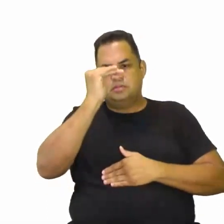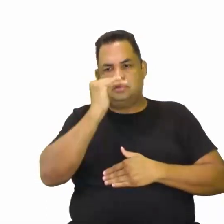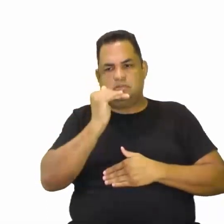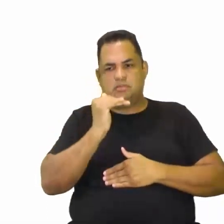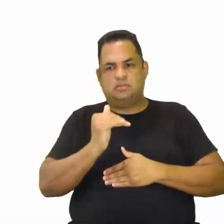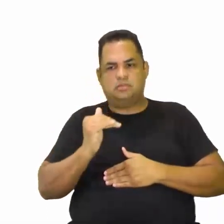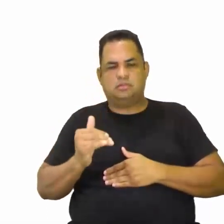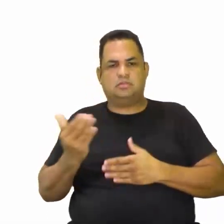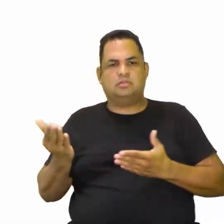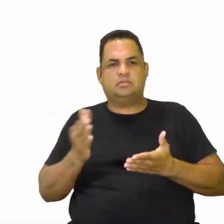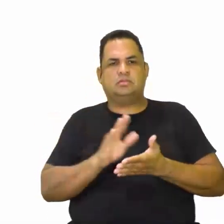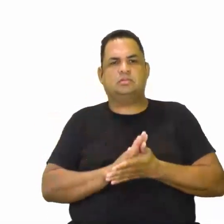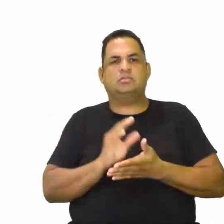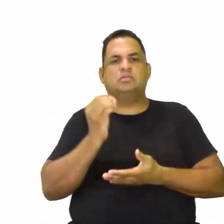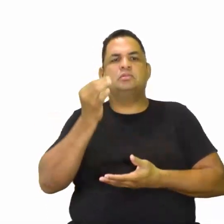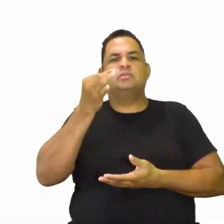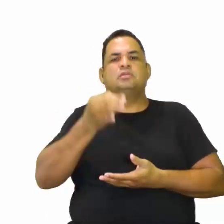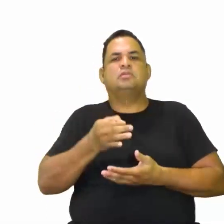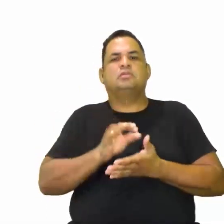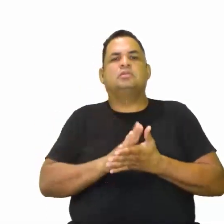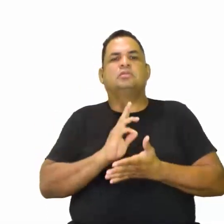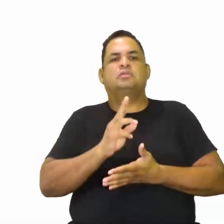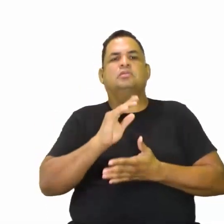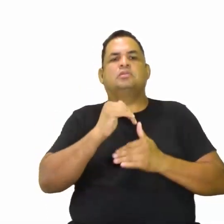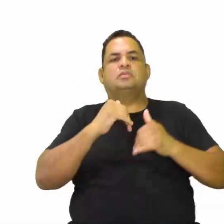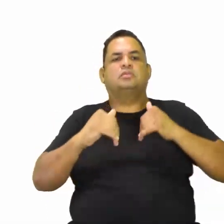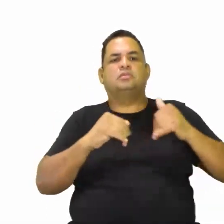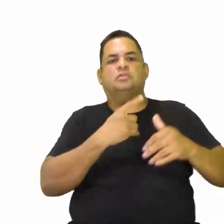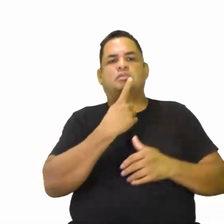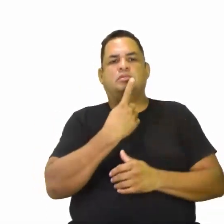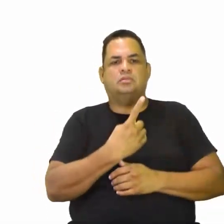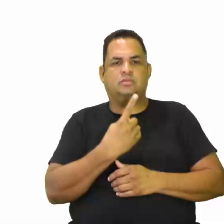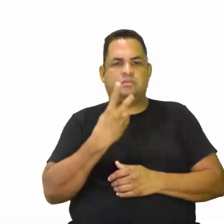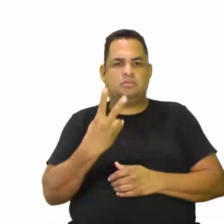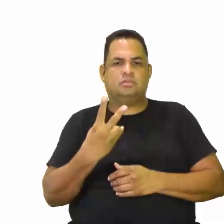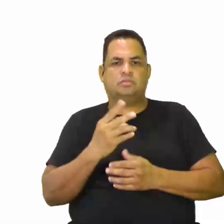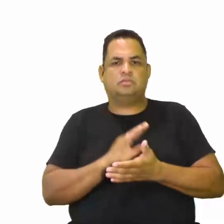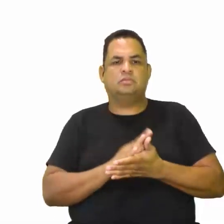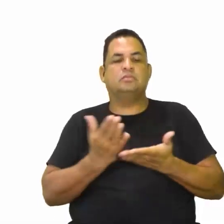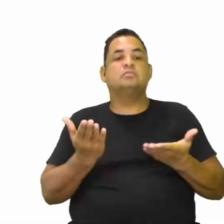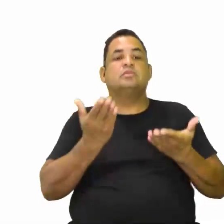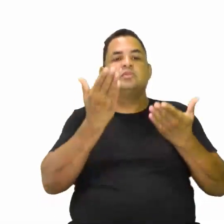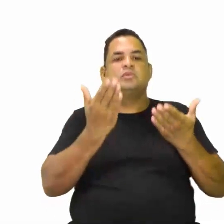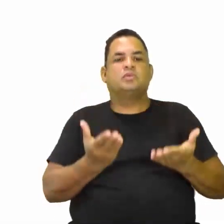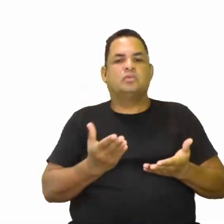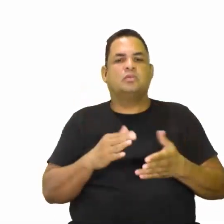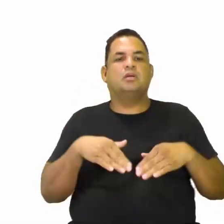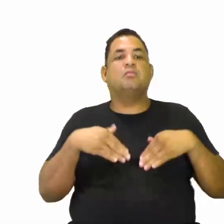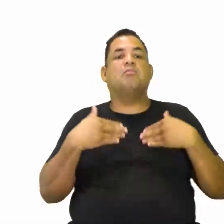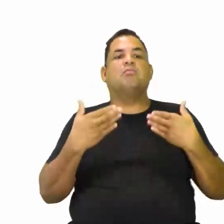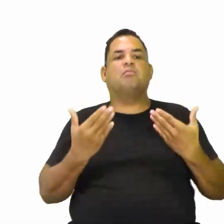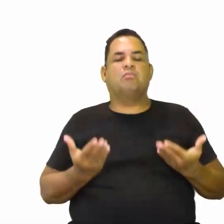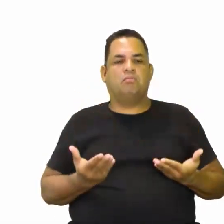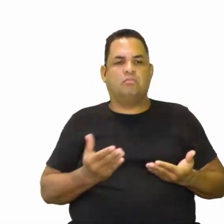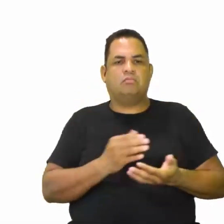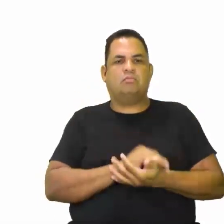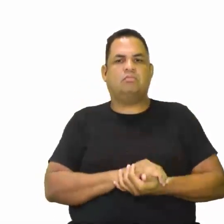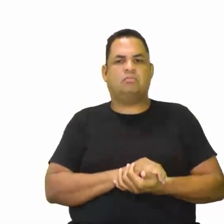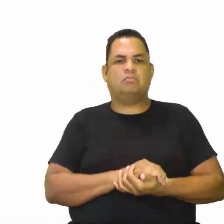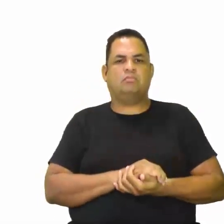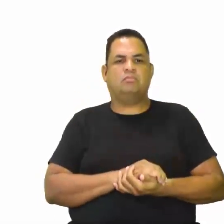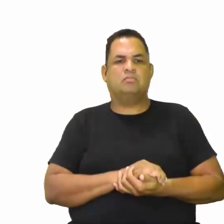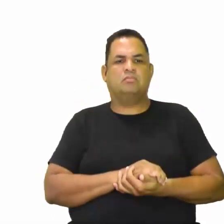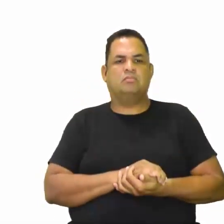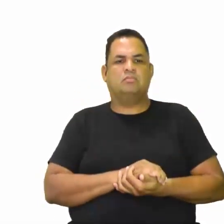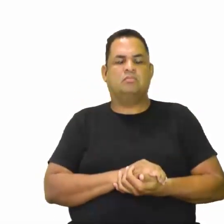correto afirmar que os processos de separação 1 e 2 são, respectivamente, quais?